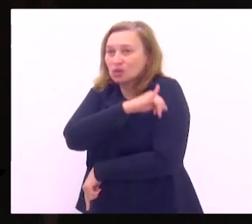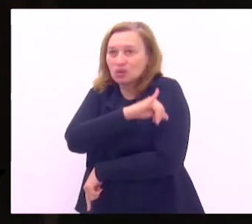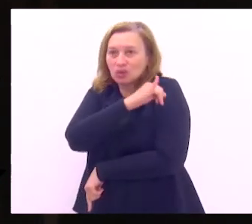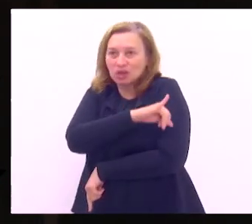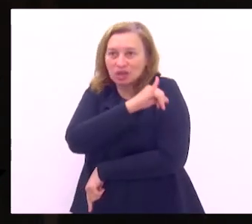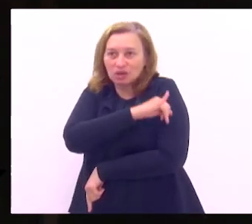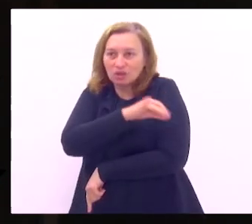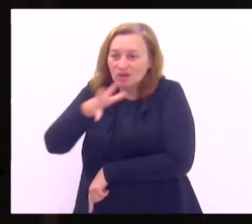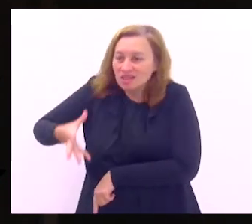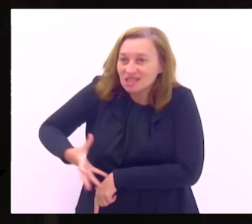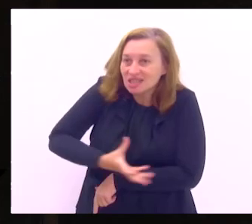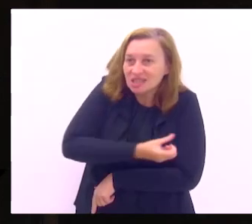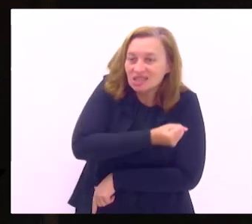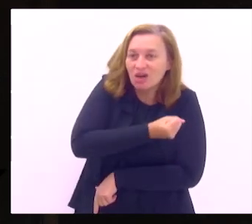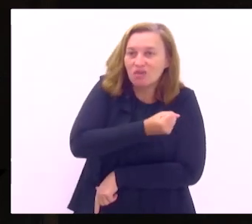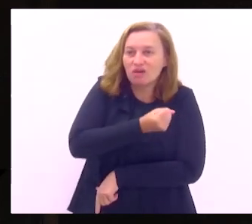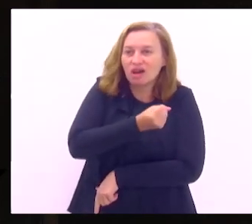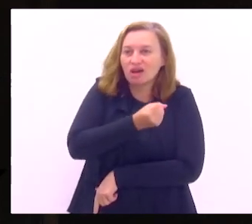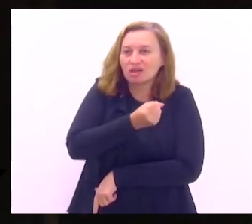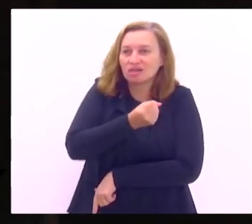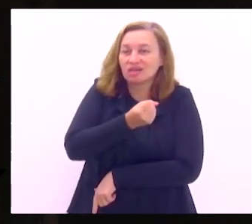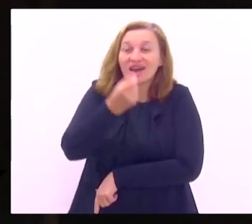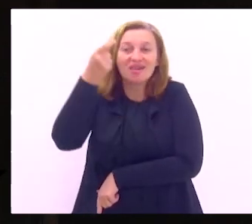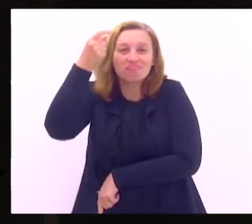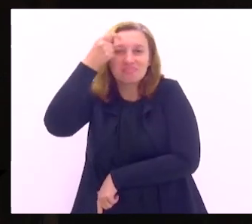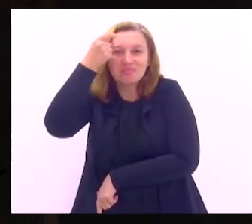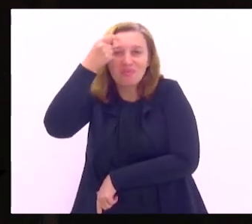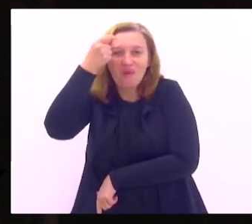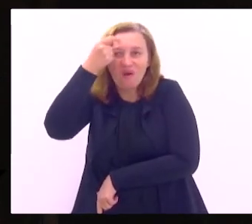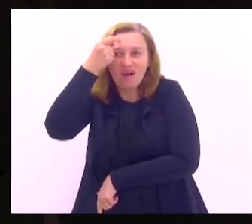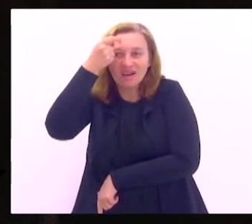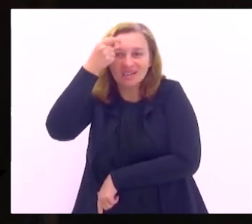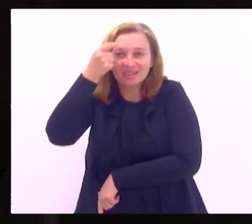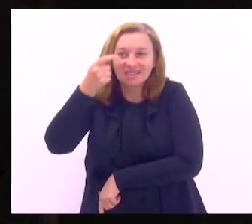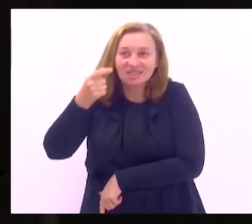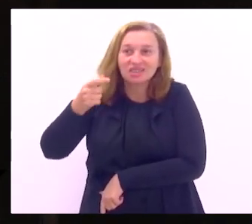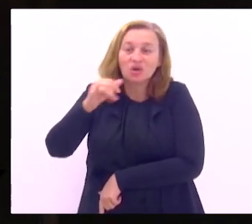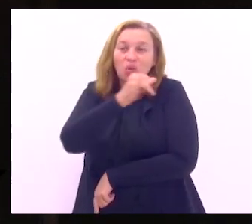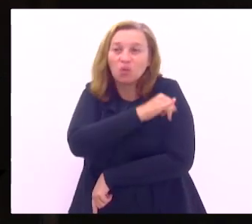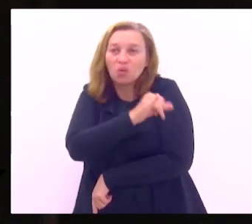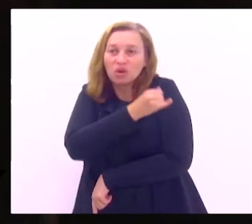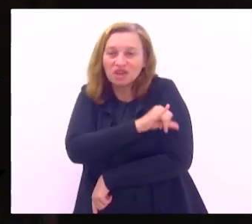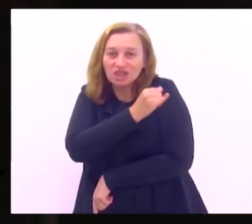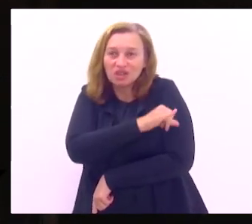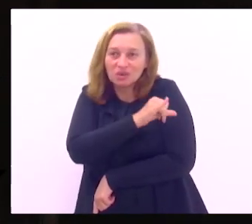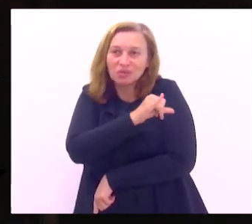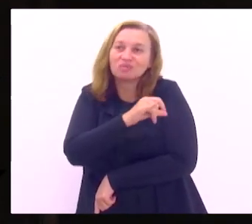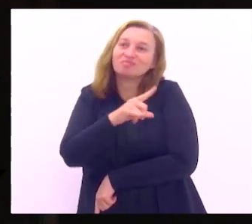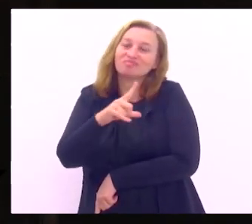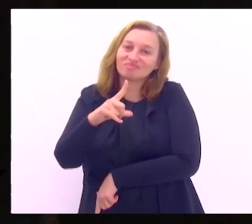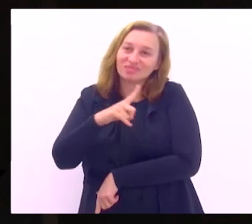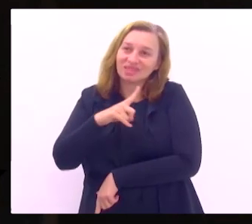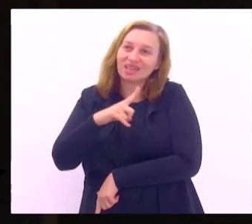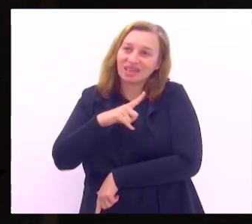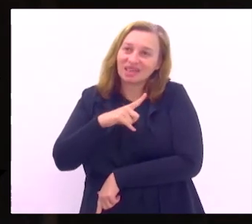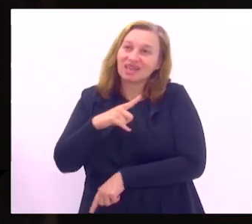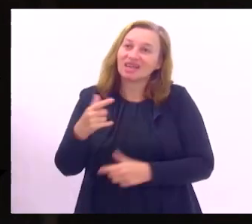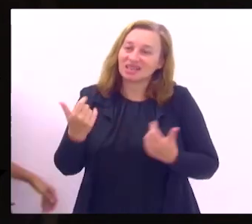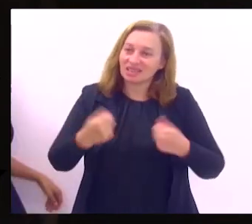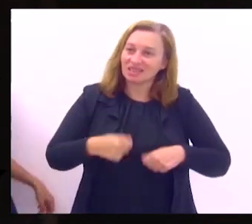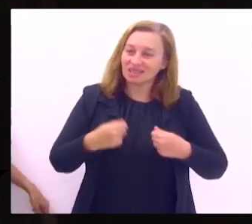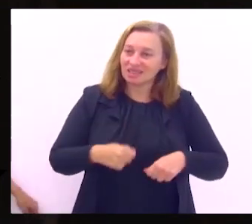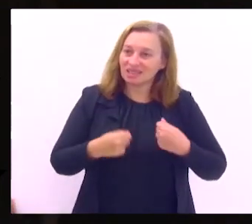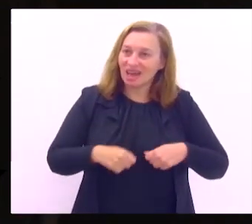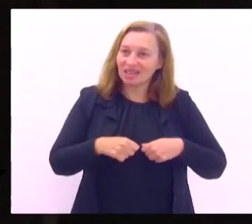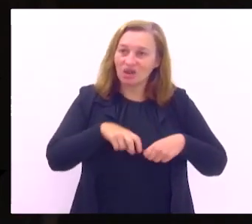resgate essa condição. O Rio tem essa vocação para o